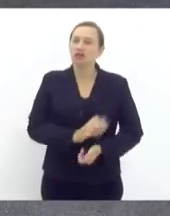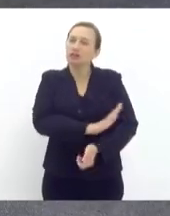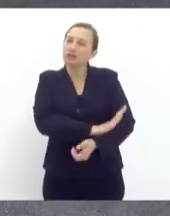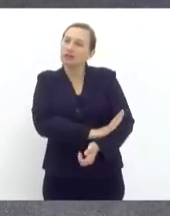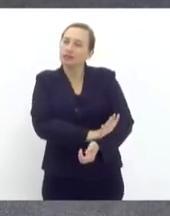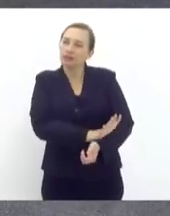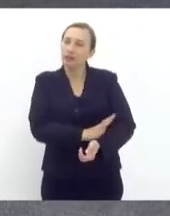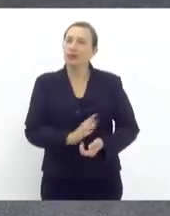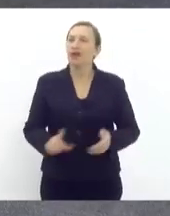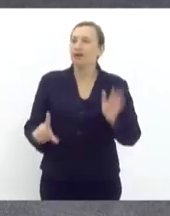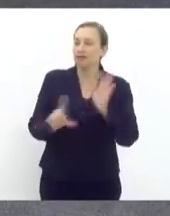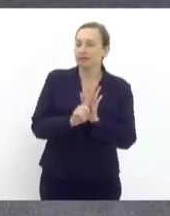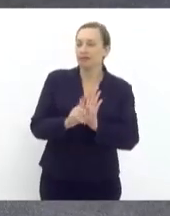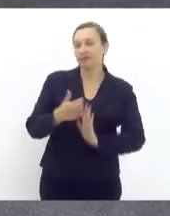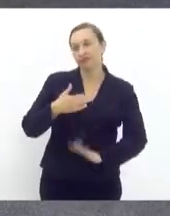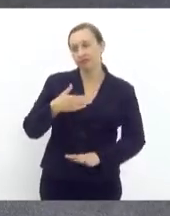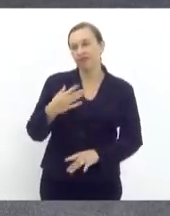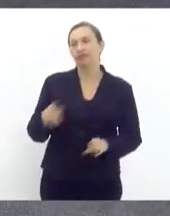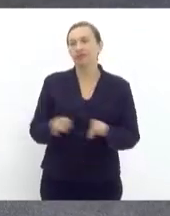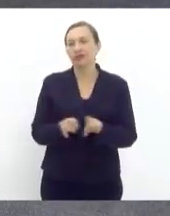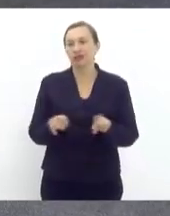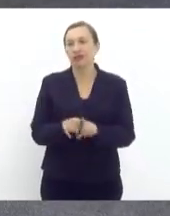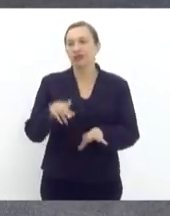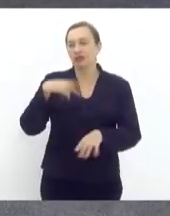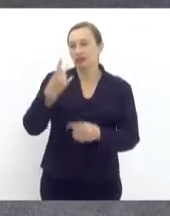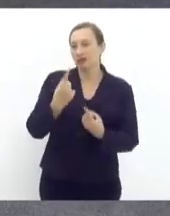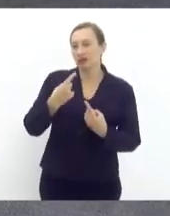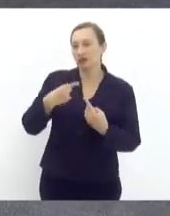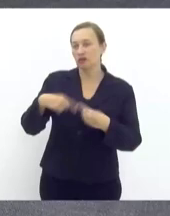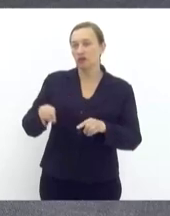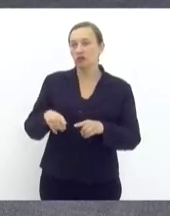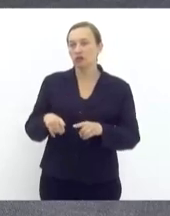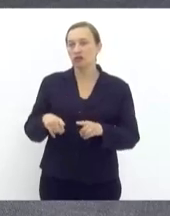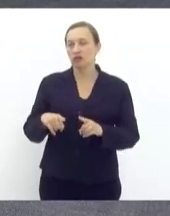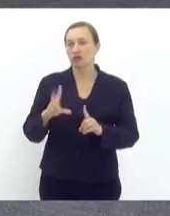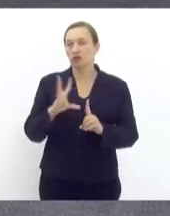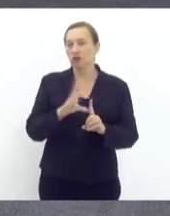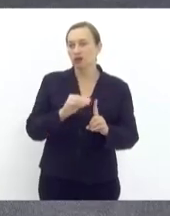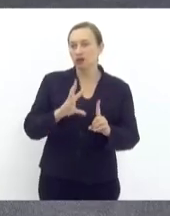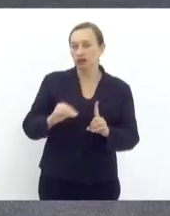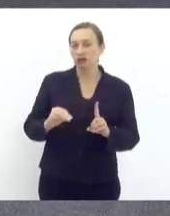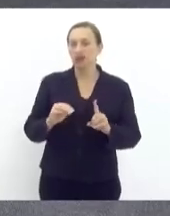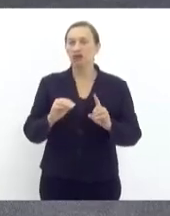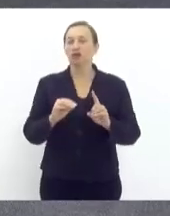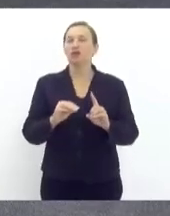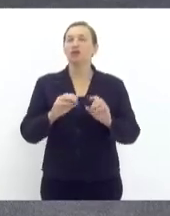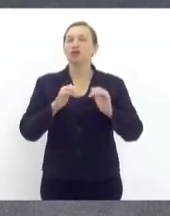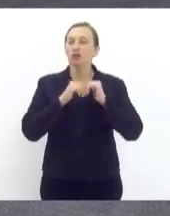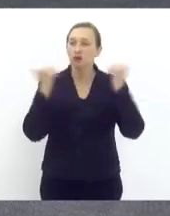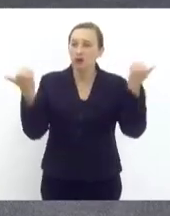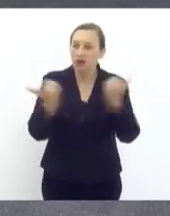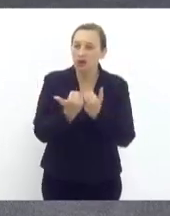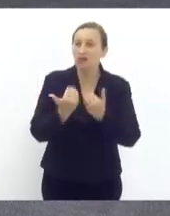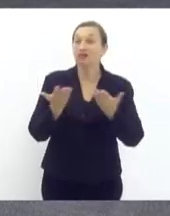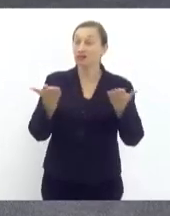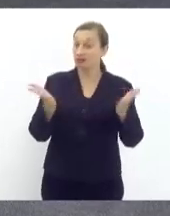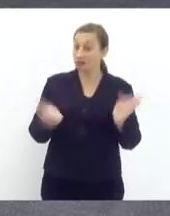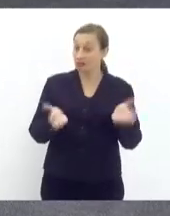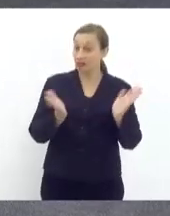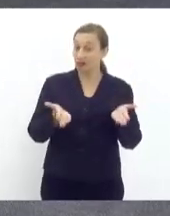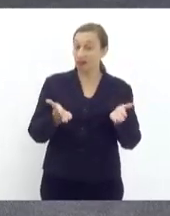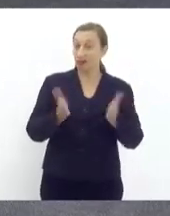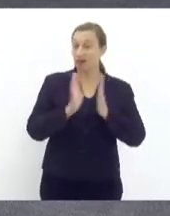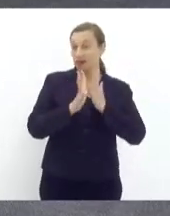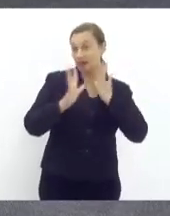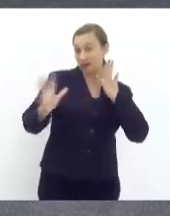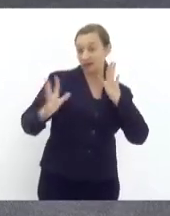e lei de minha autoria que fala sobre o combate ao assédio nos estádios ou seja aqui né inclusive por acaso a